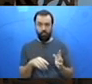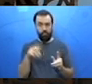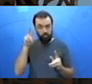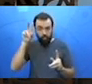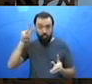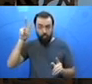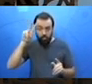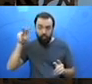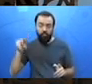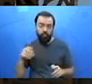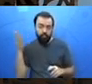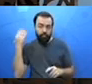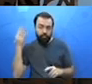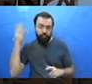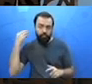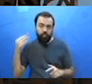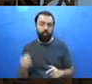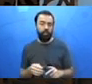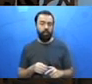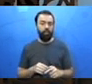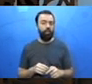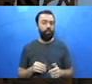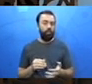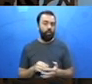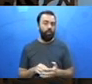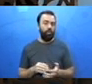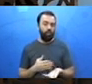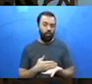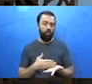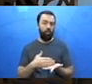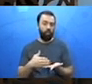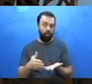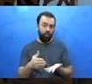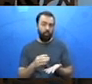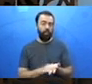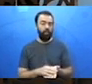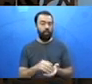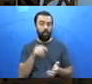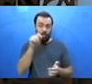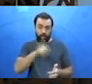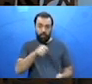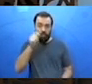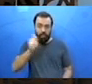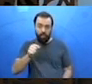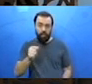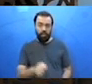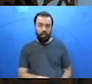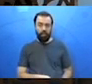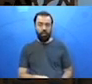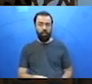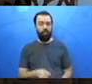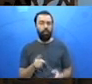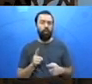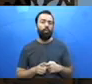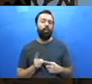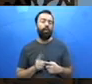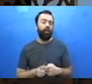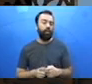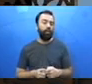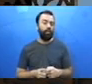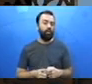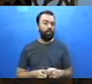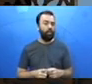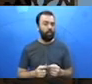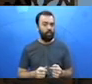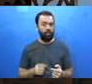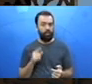história, lá antigo, que tem lá as cavernas riscado, né? Por quê? Porque era a forma